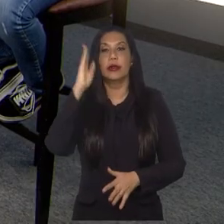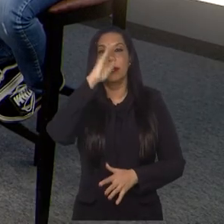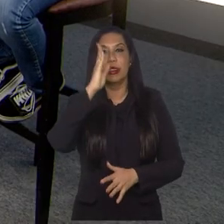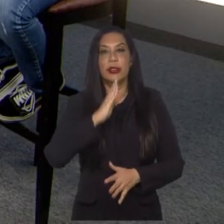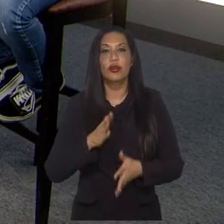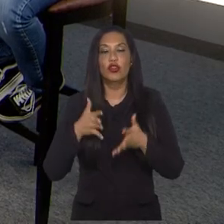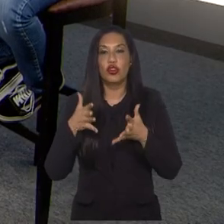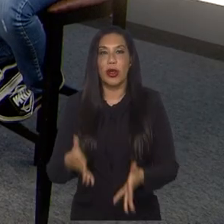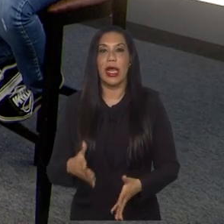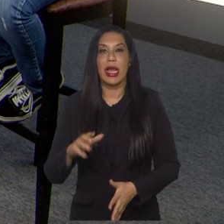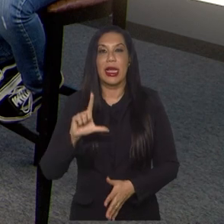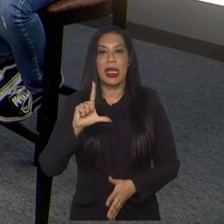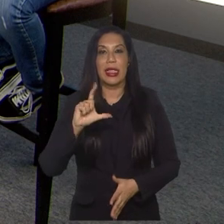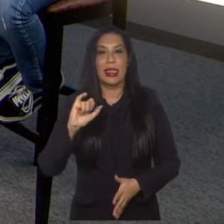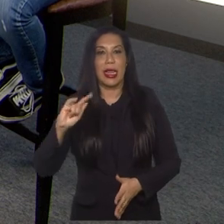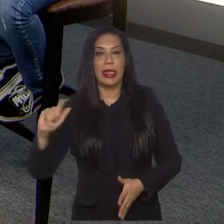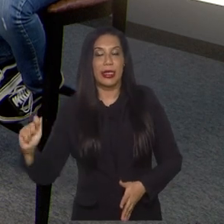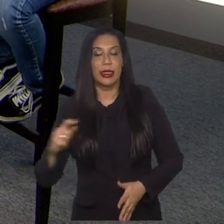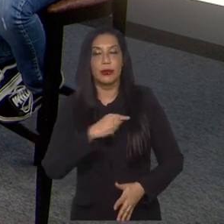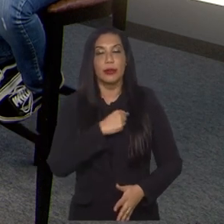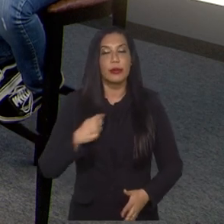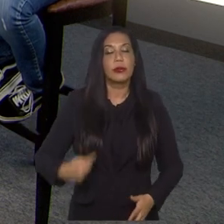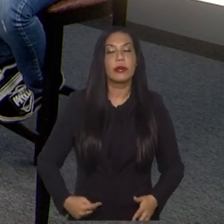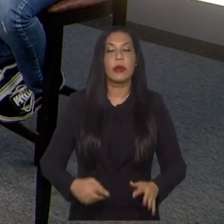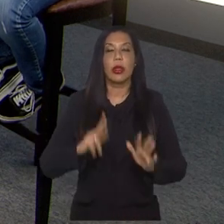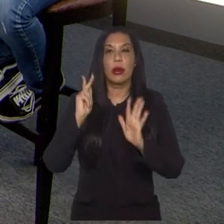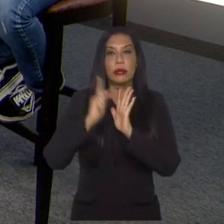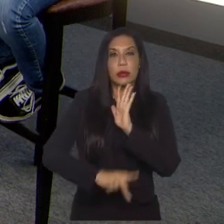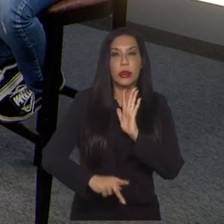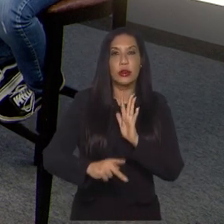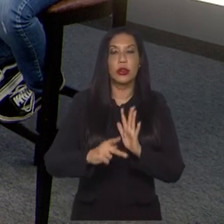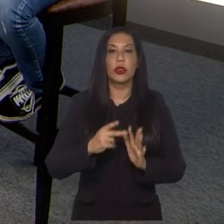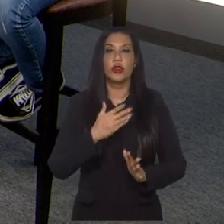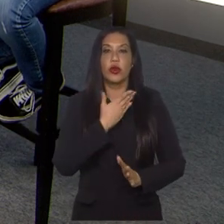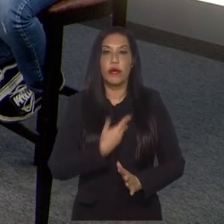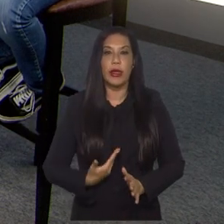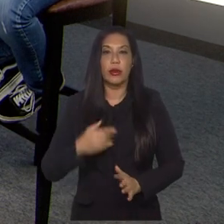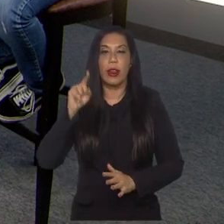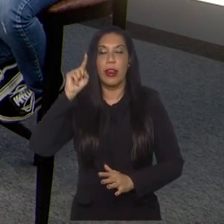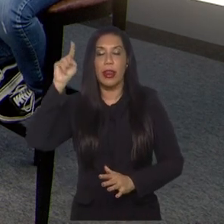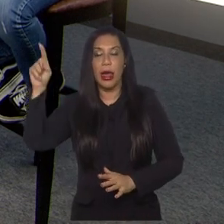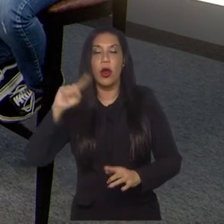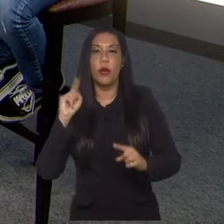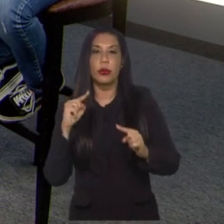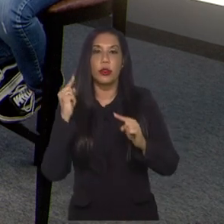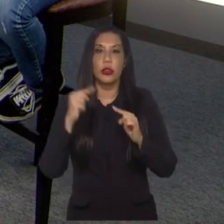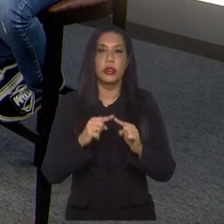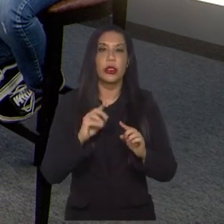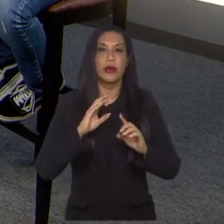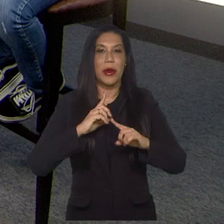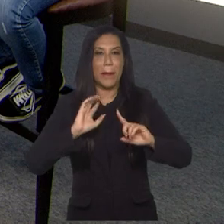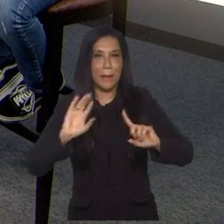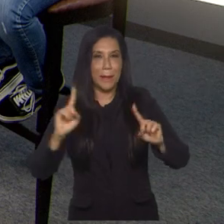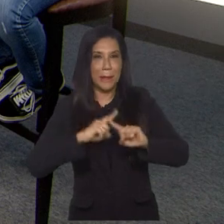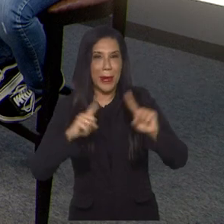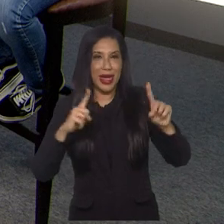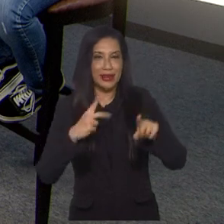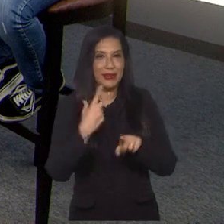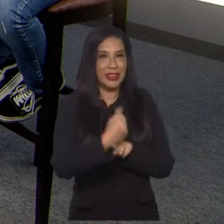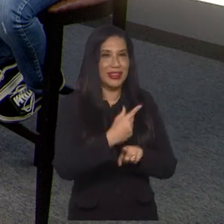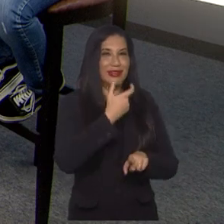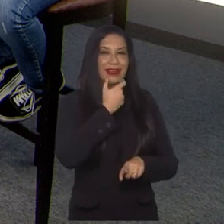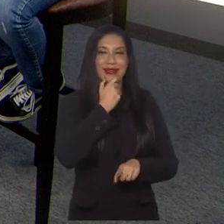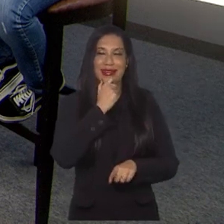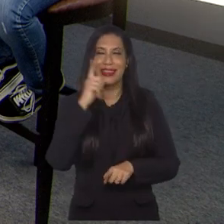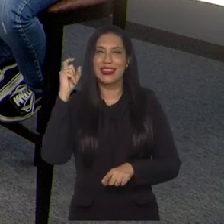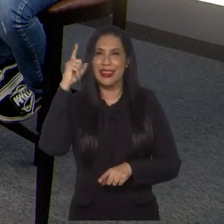na liga chinesa. Exatamente. Então, assim, é um programa estatal, existe todo um objetivo por trás, mas fazer frente à Inglaterra é muito difícil